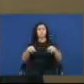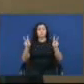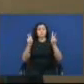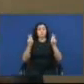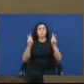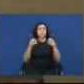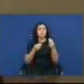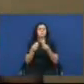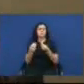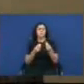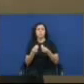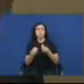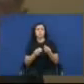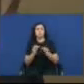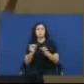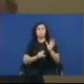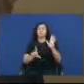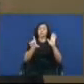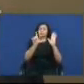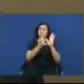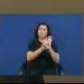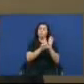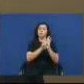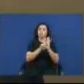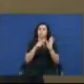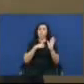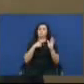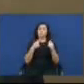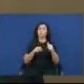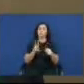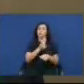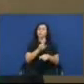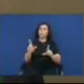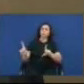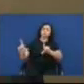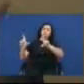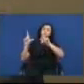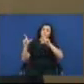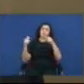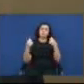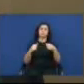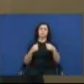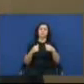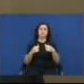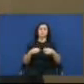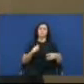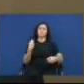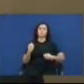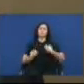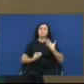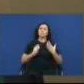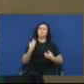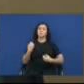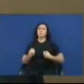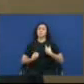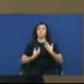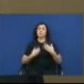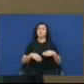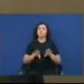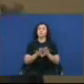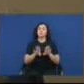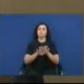a necessidade de colocar, porque a minha lei prevê que seja colocado o nome lá numa placa, e um poema também que foi feito pelo